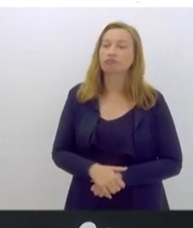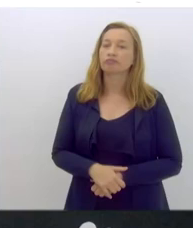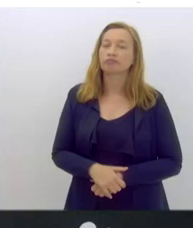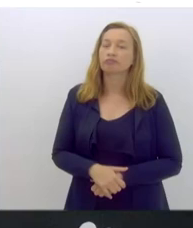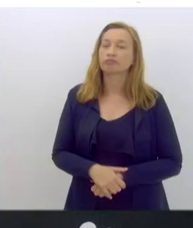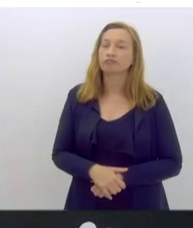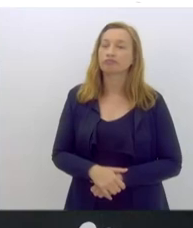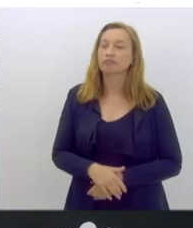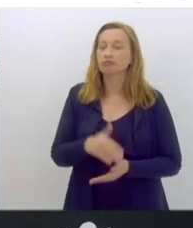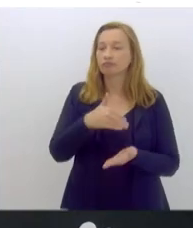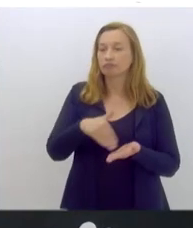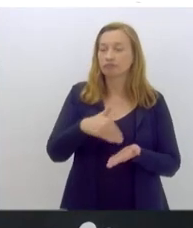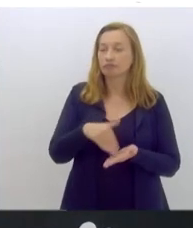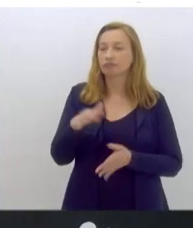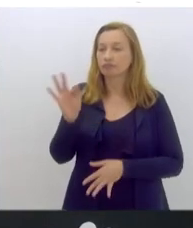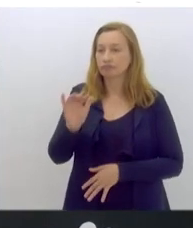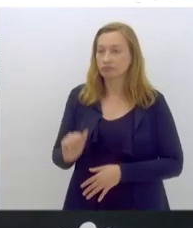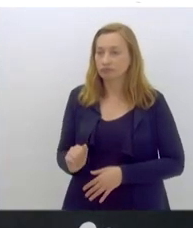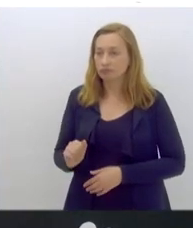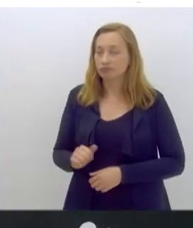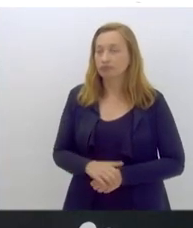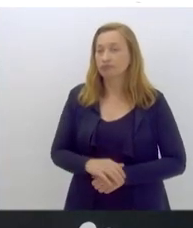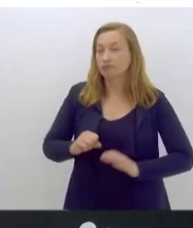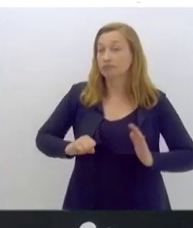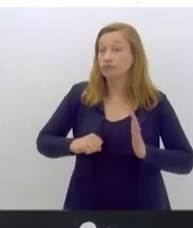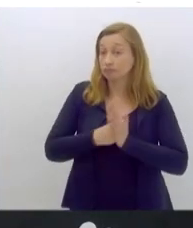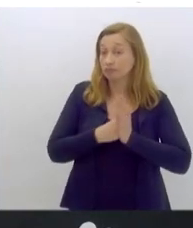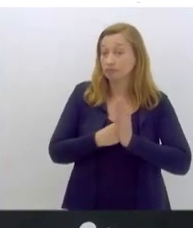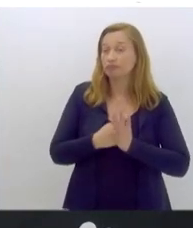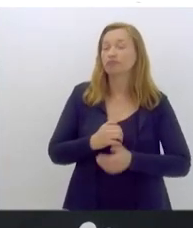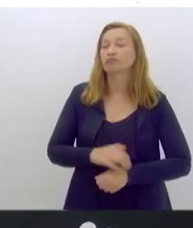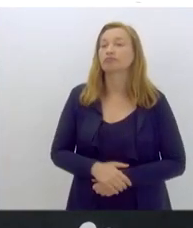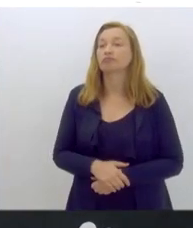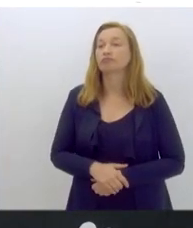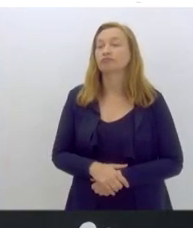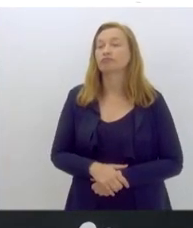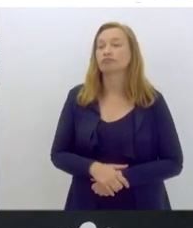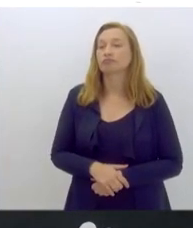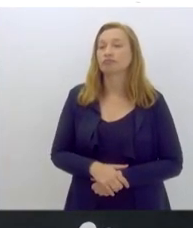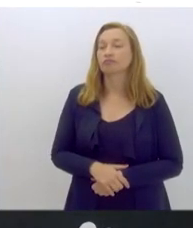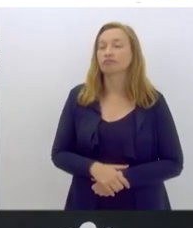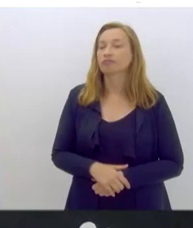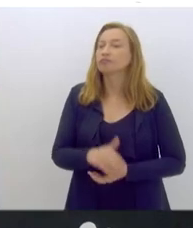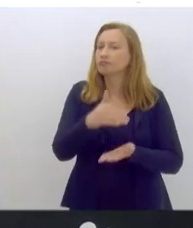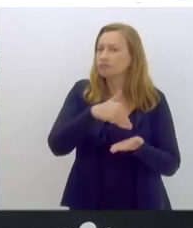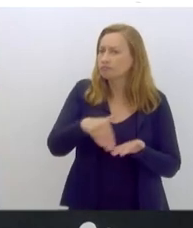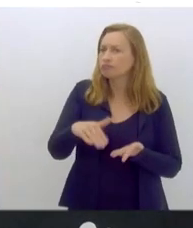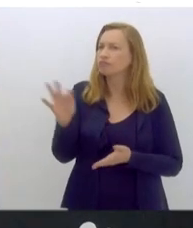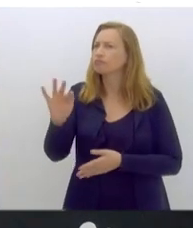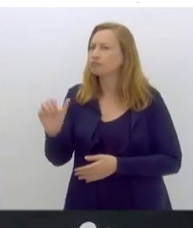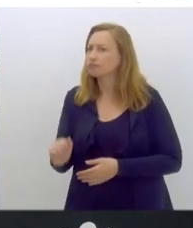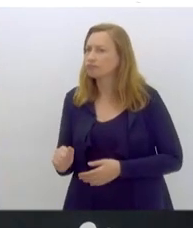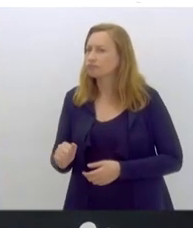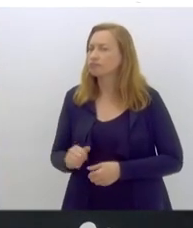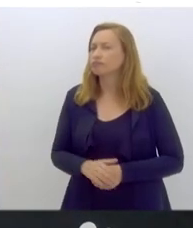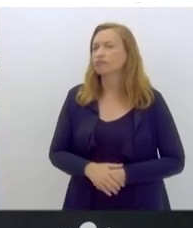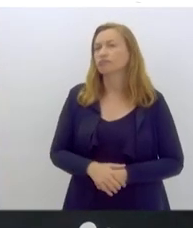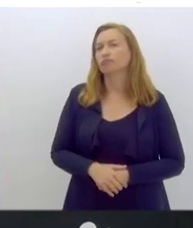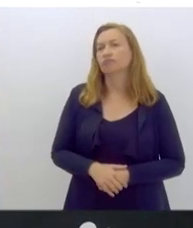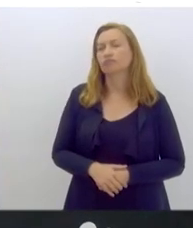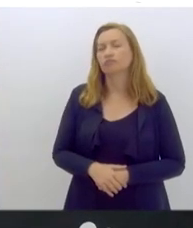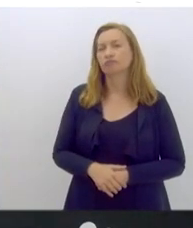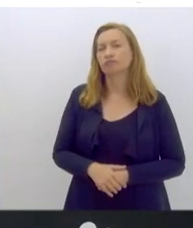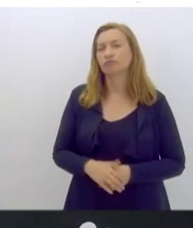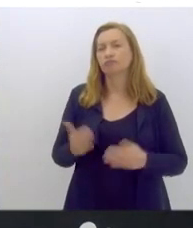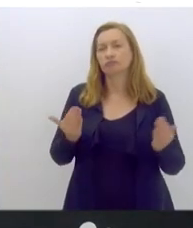Secretaria de Fazenda sobre esse impacto e a secretaria de fazenda simulando os dados de